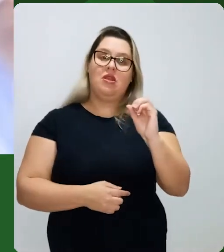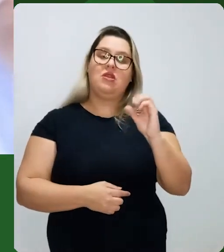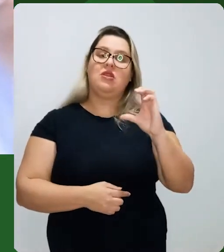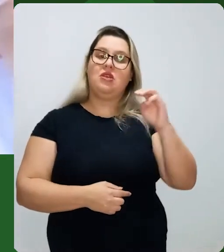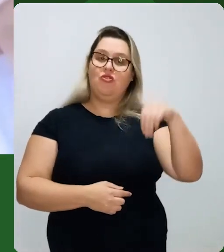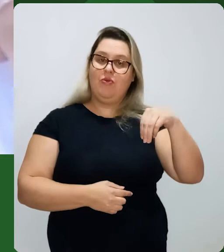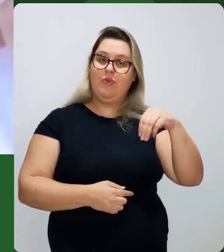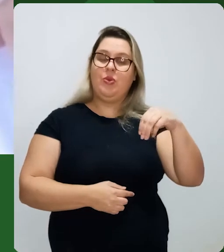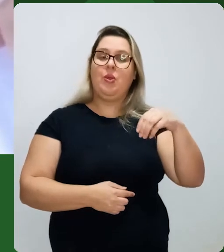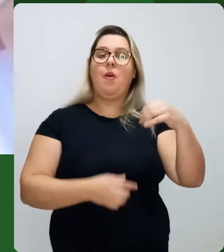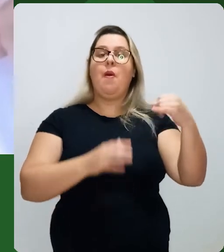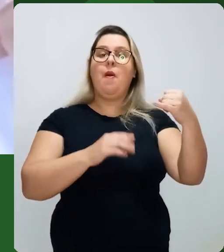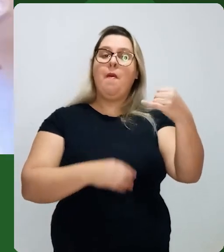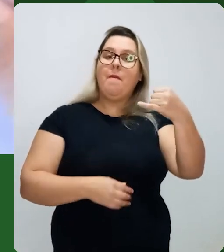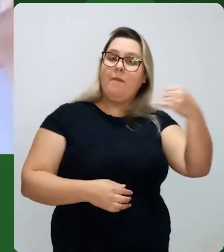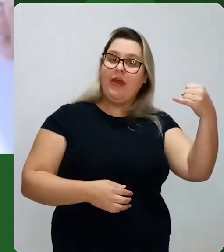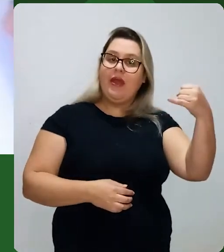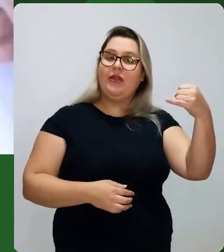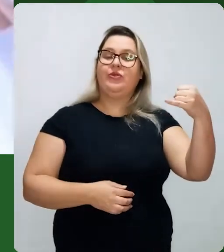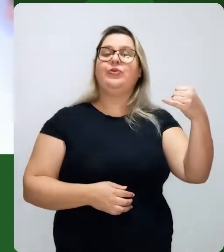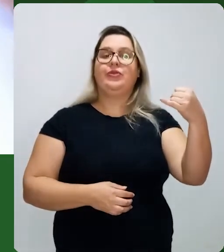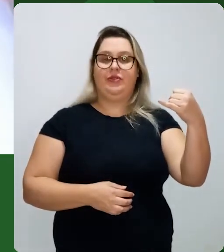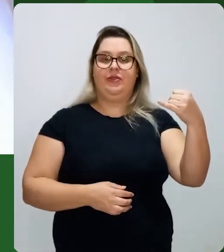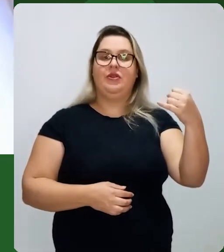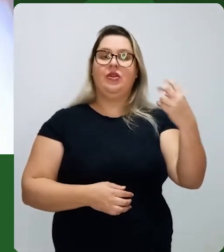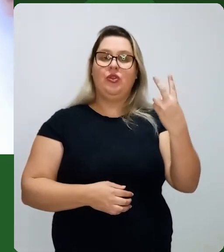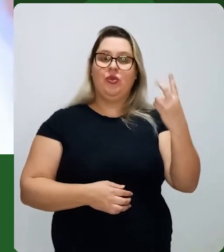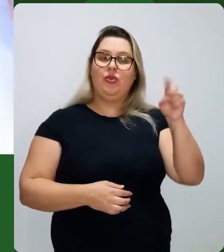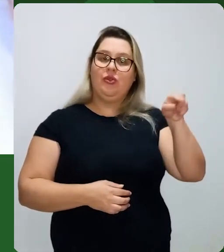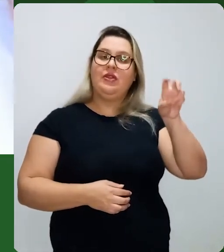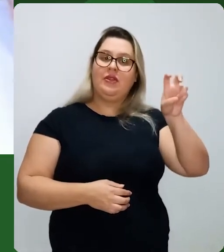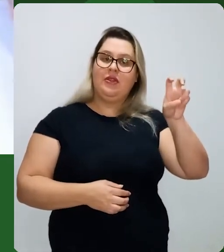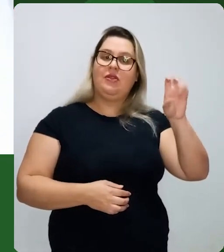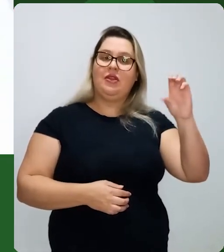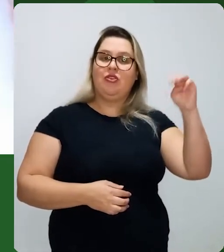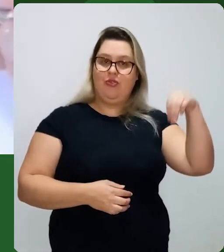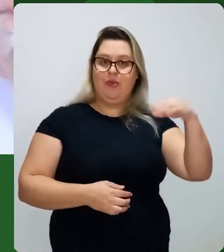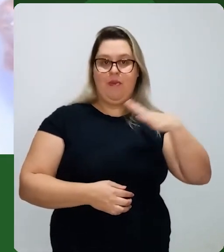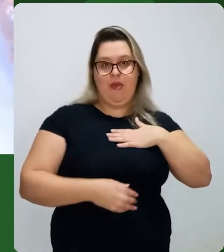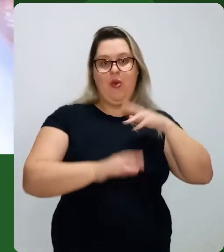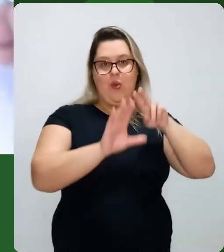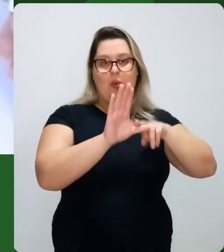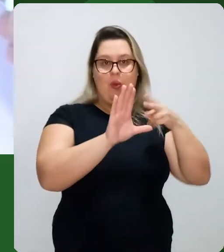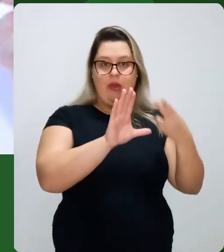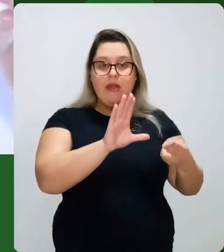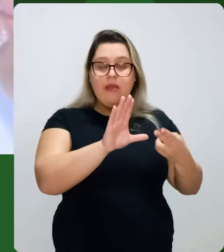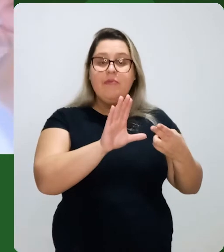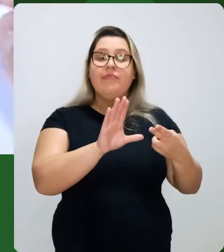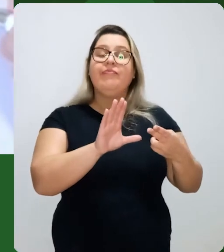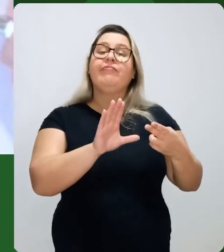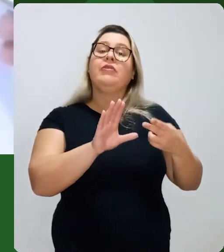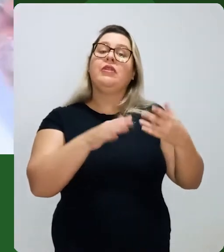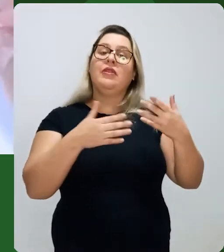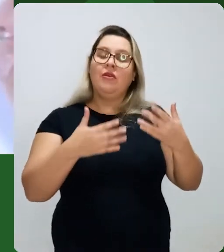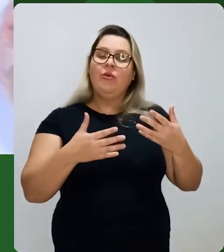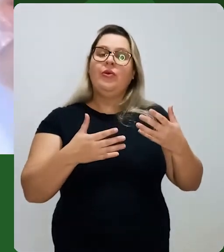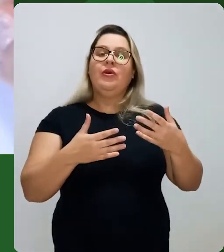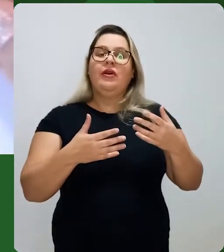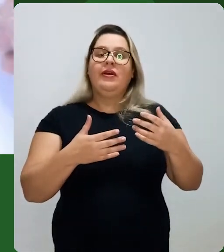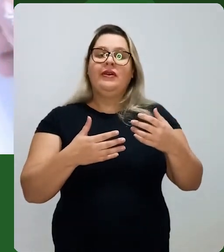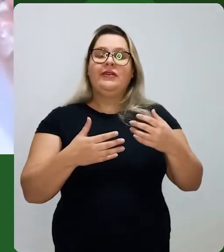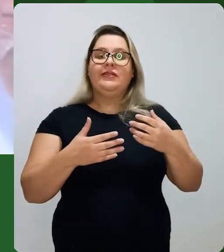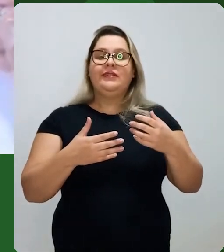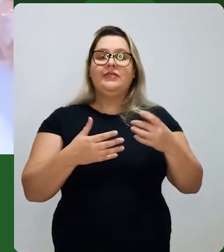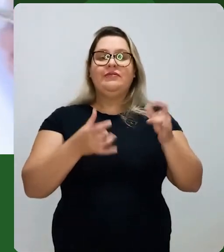menos os 22 centímetros e meio, que é a altura total do meu croquis. Essa altura aqui, então,